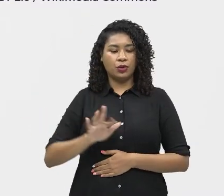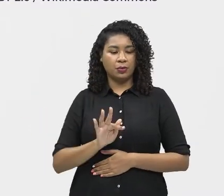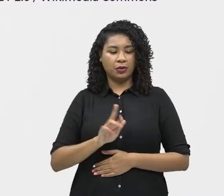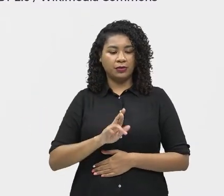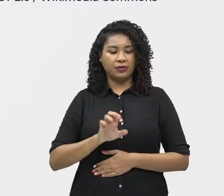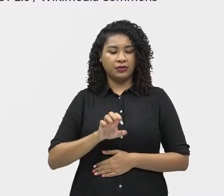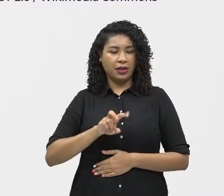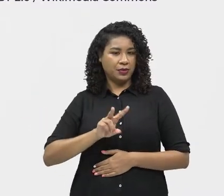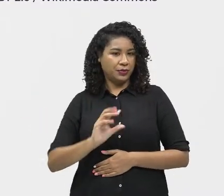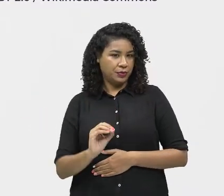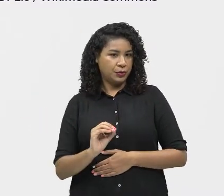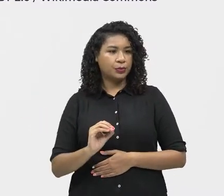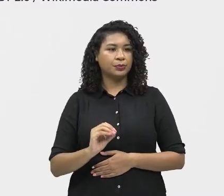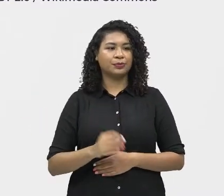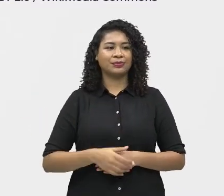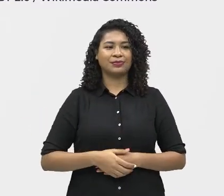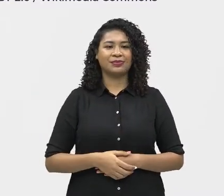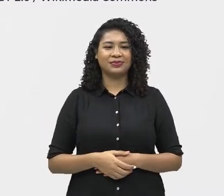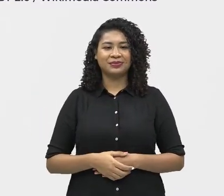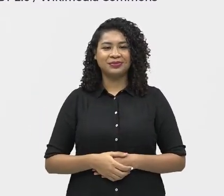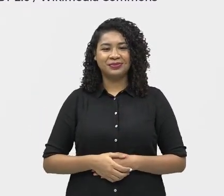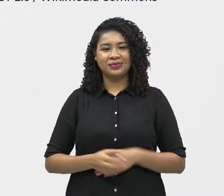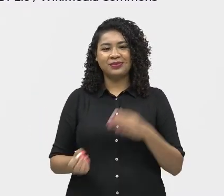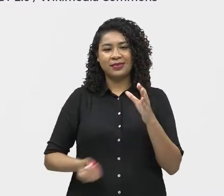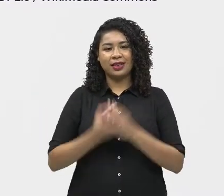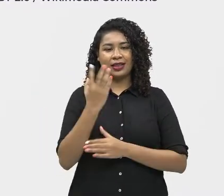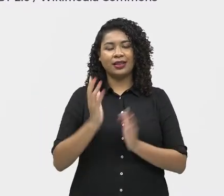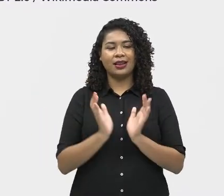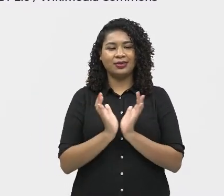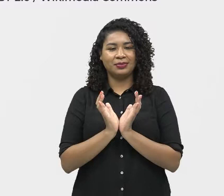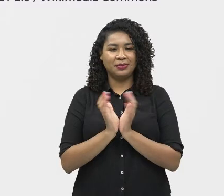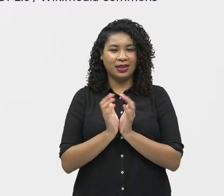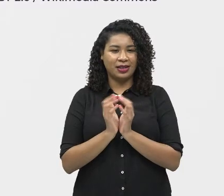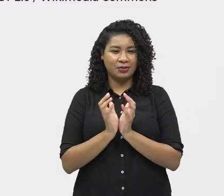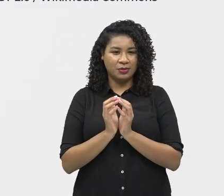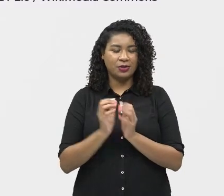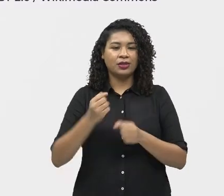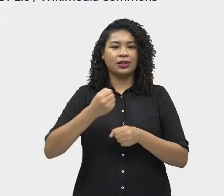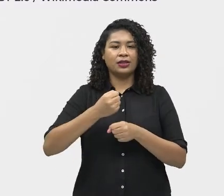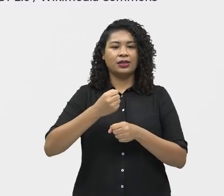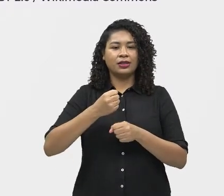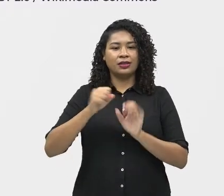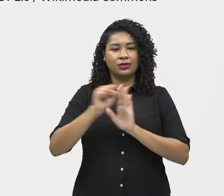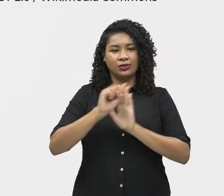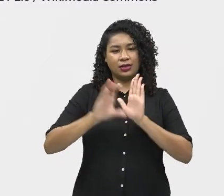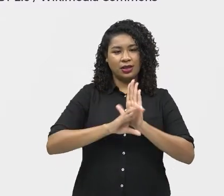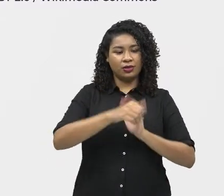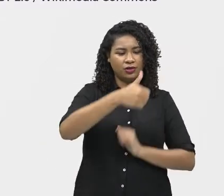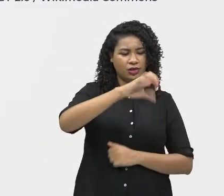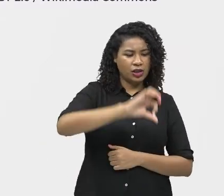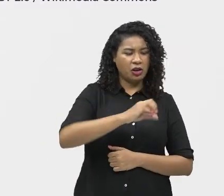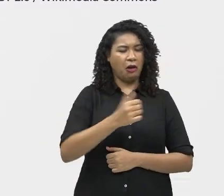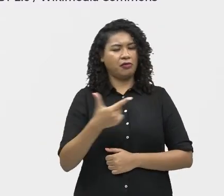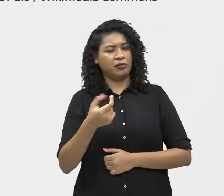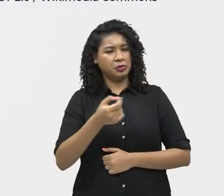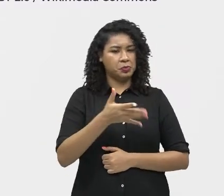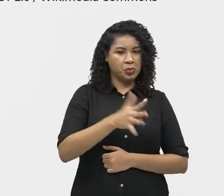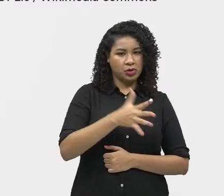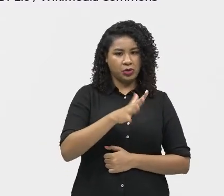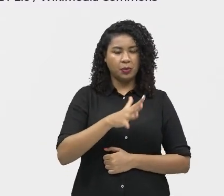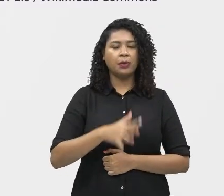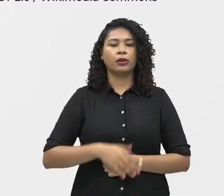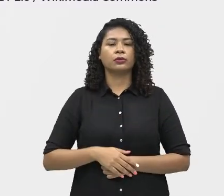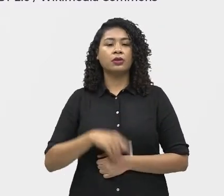Ele surgiu em Pernambuco entre o fim do século XIX e o início do século XX, primeiramente